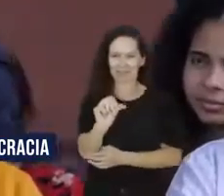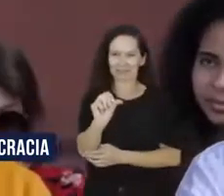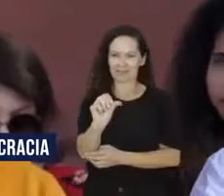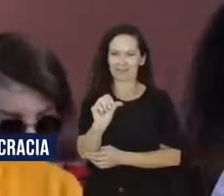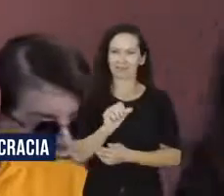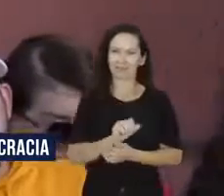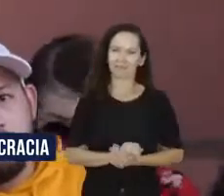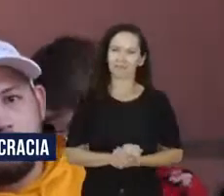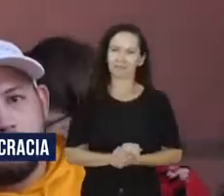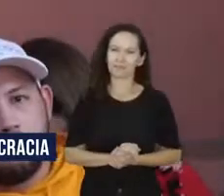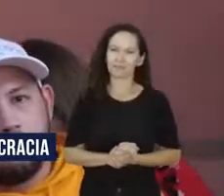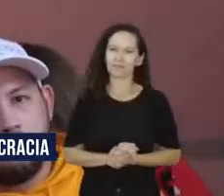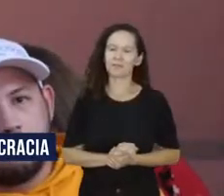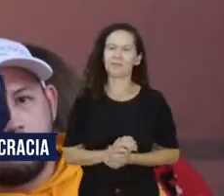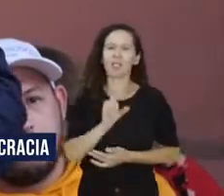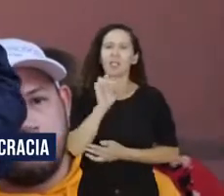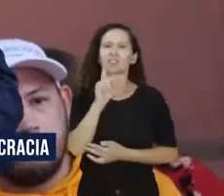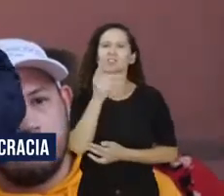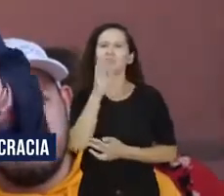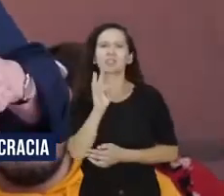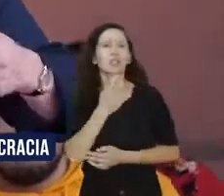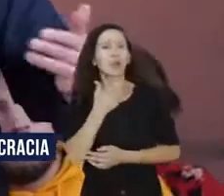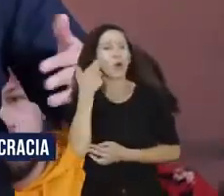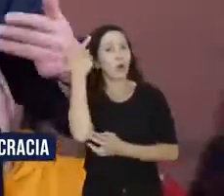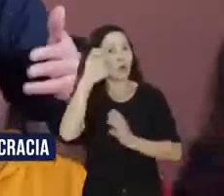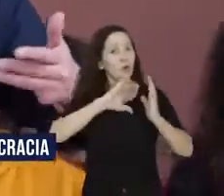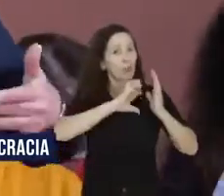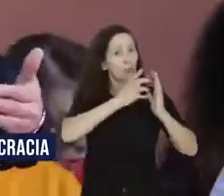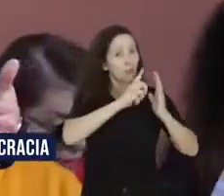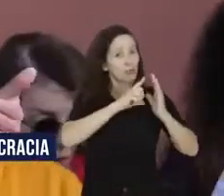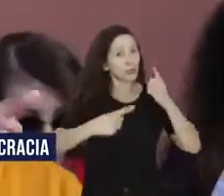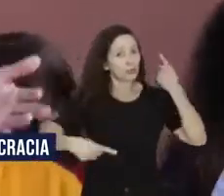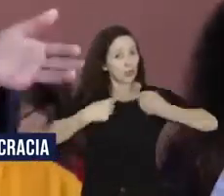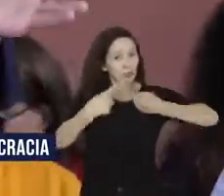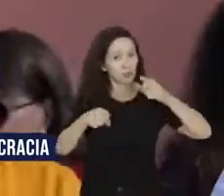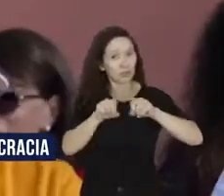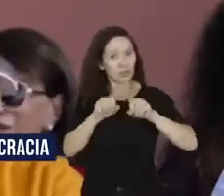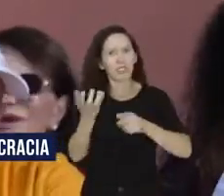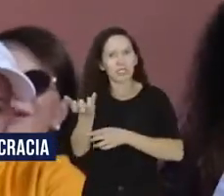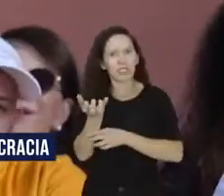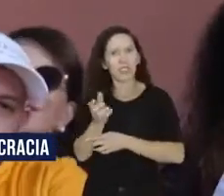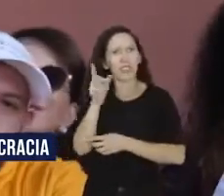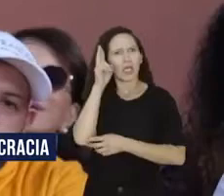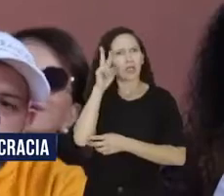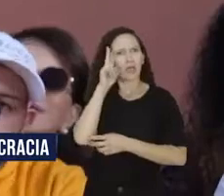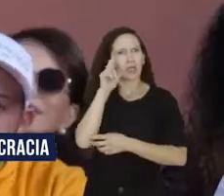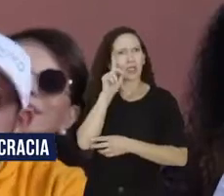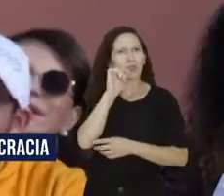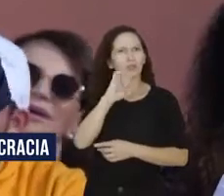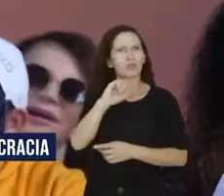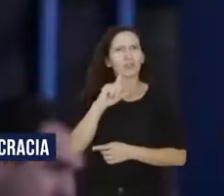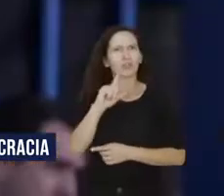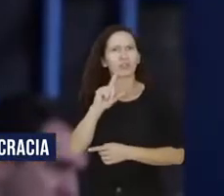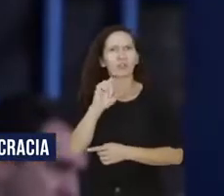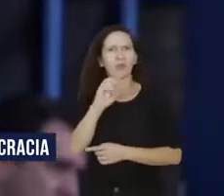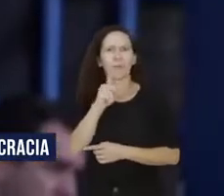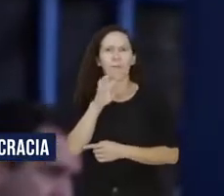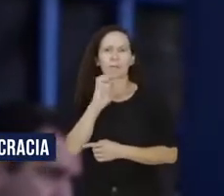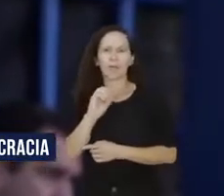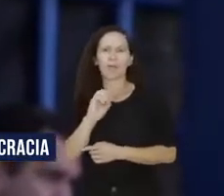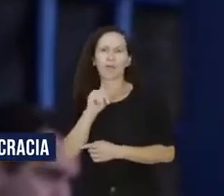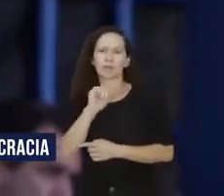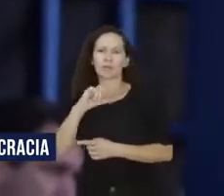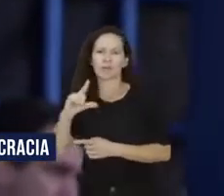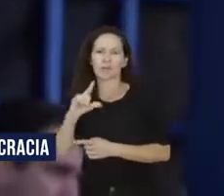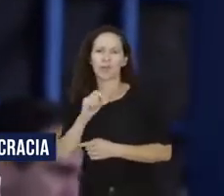era só o PT, tinha outras forças políticas. Eu lembro que o Gilberto Gil não era só um cantor, ele era um militante político do